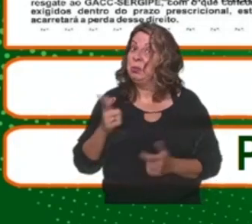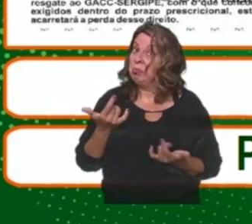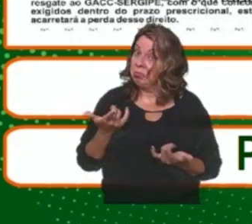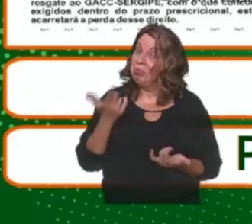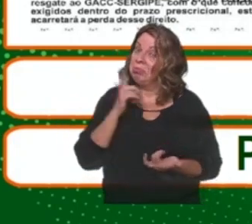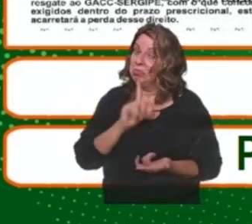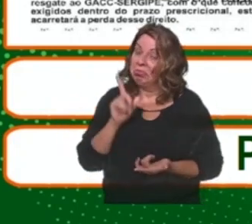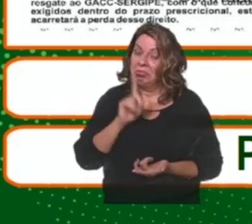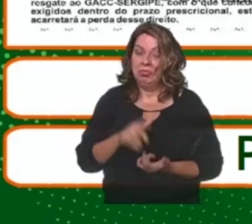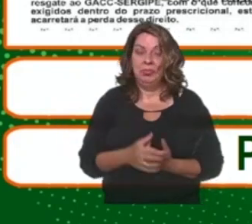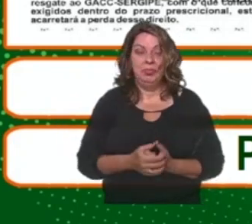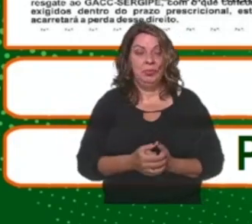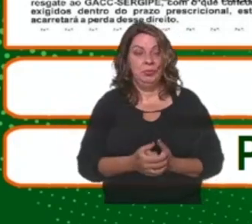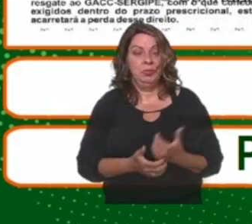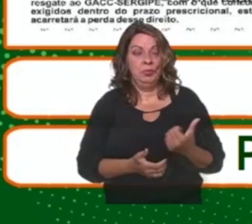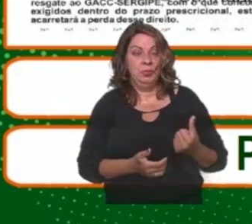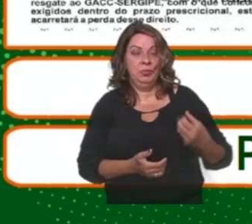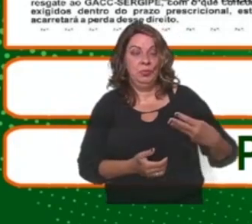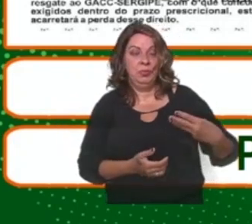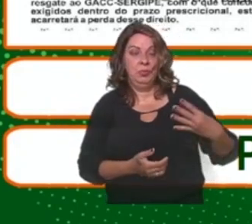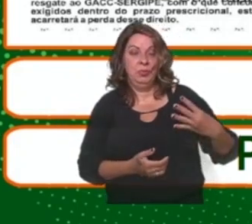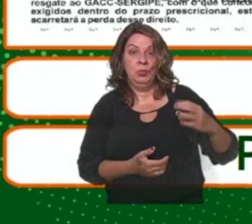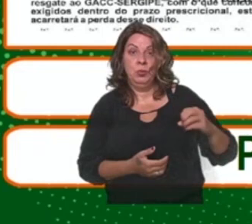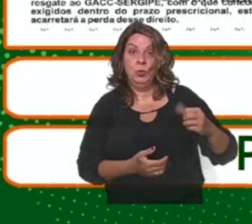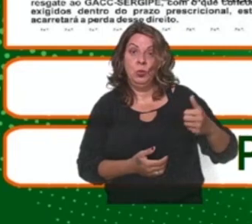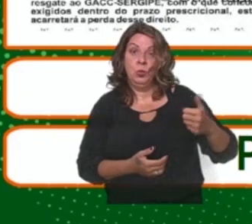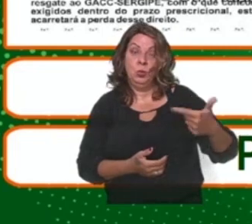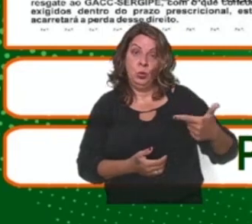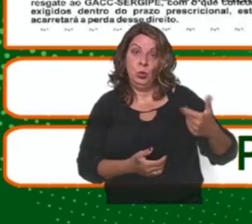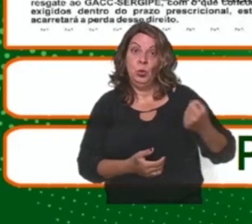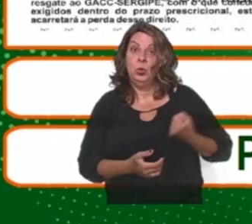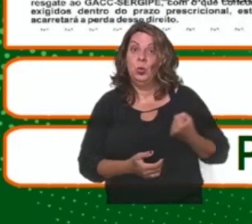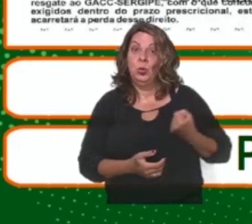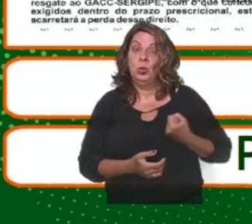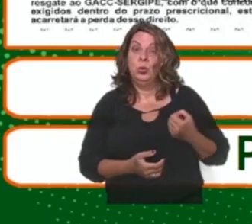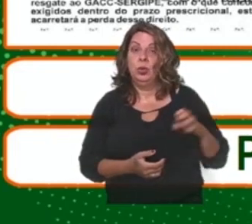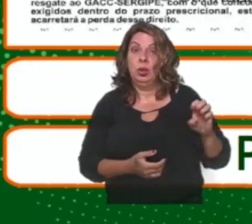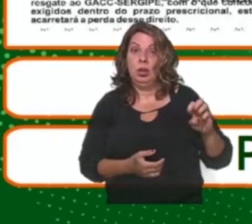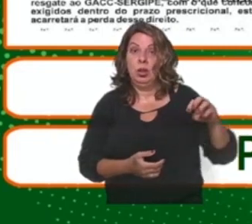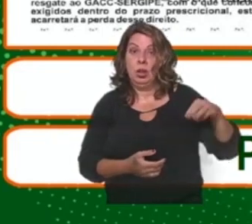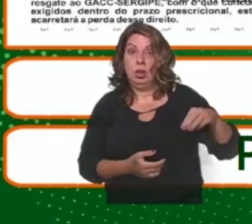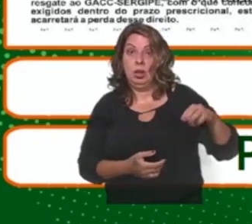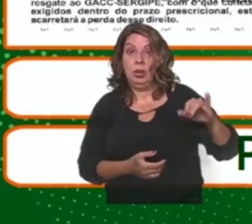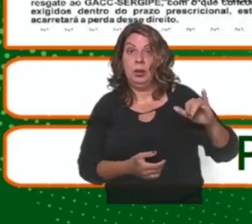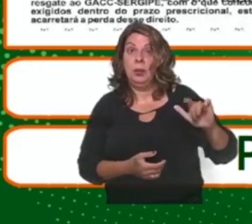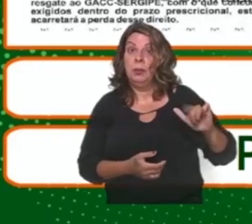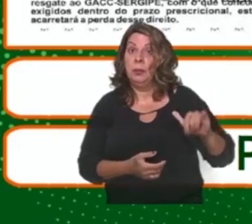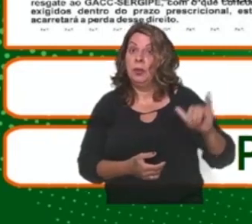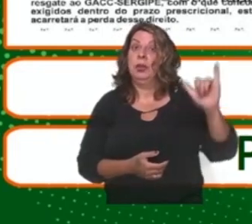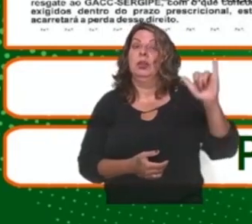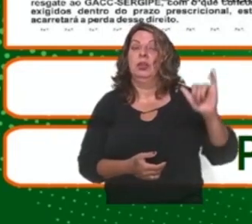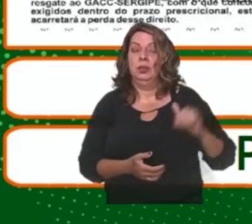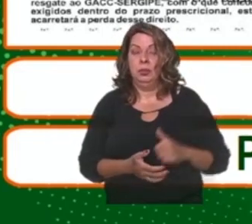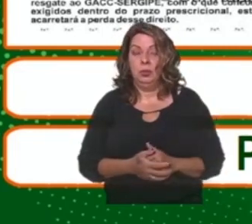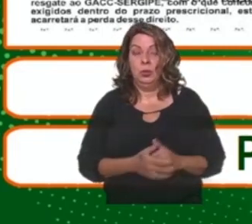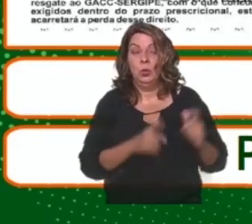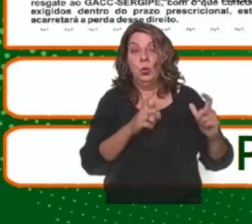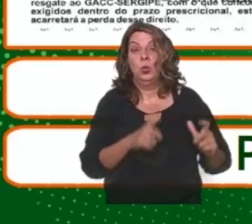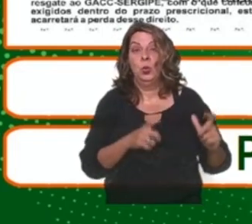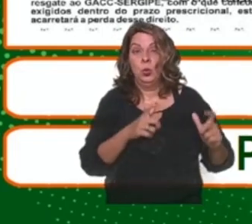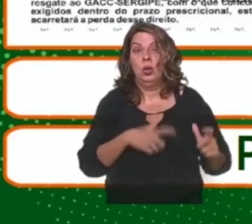Maria? Parabéns. 634012, numeração da Emily Sofia. Ah, bairro Soledade, eu